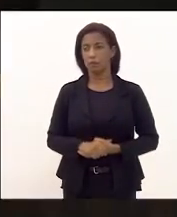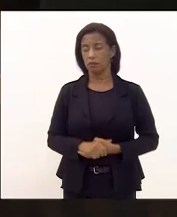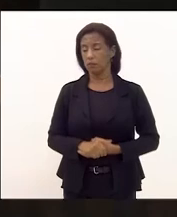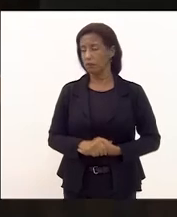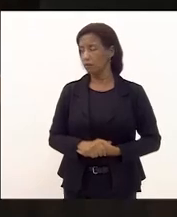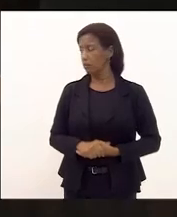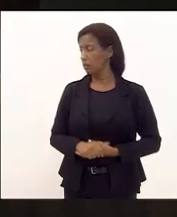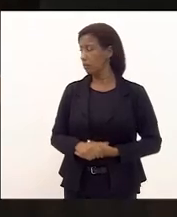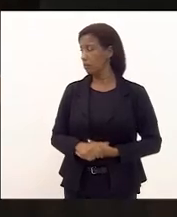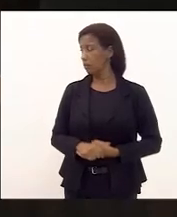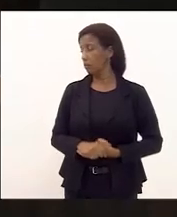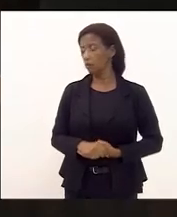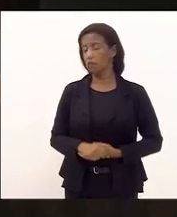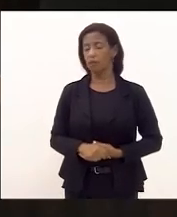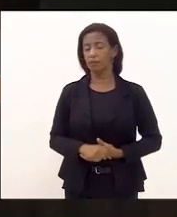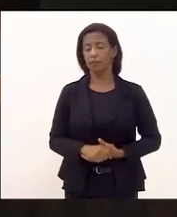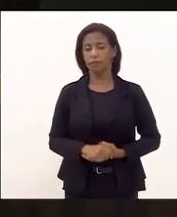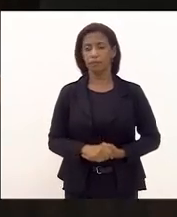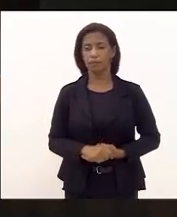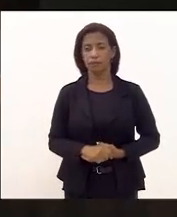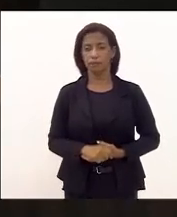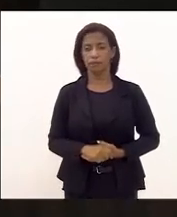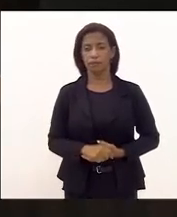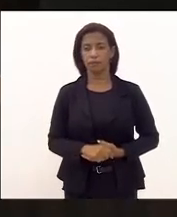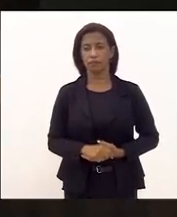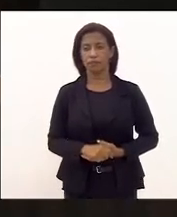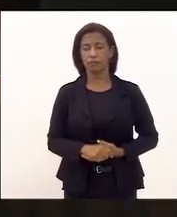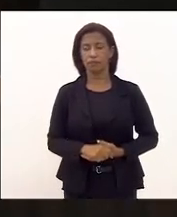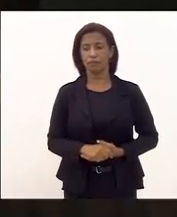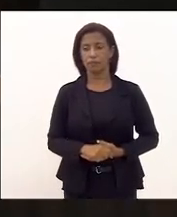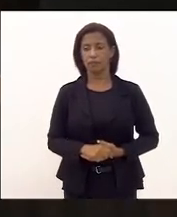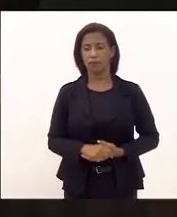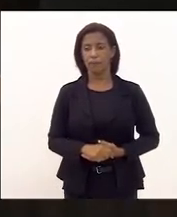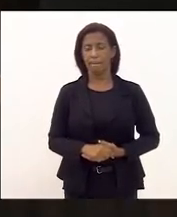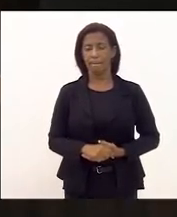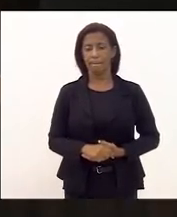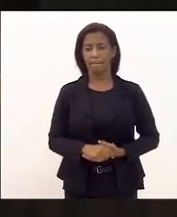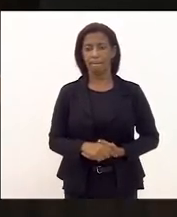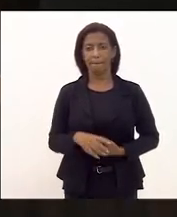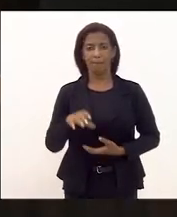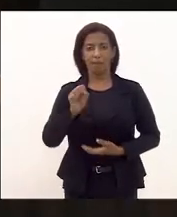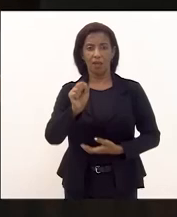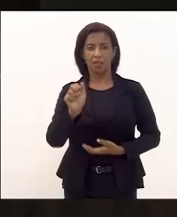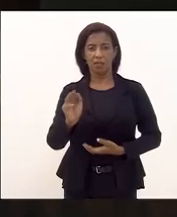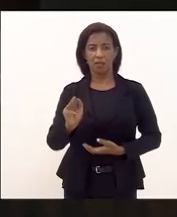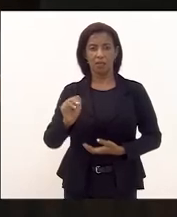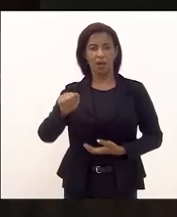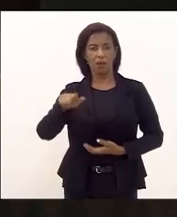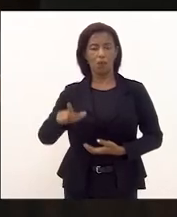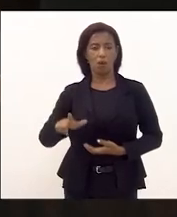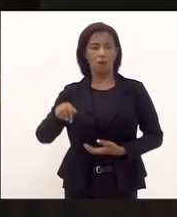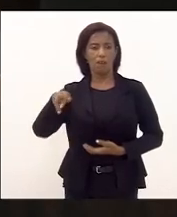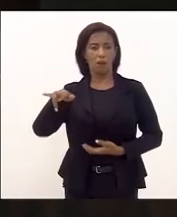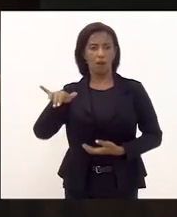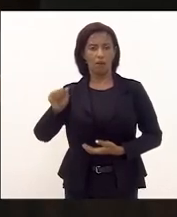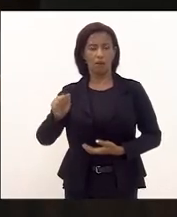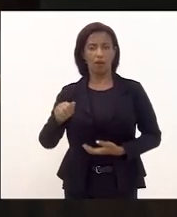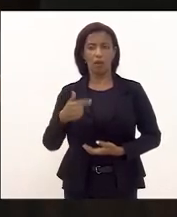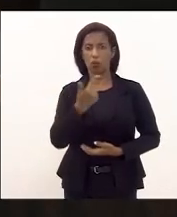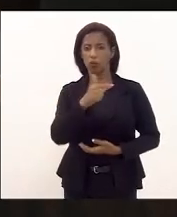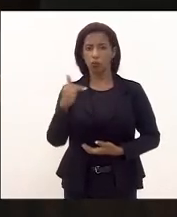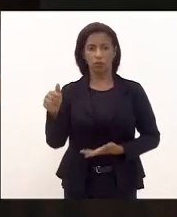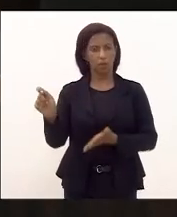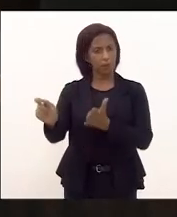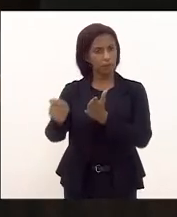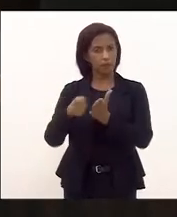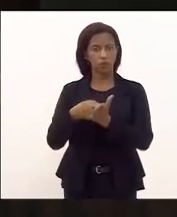Agradecendo ao deputado Valdeque Carneiro, o próximo orador inscrito é o nobre deputado Samuel Malafaia. Não havendo